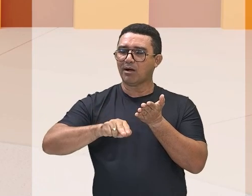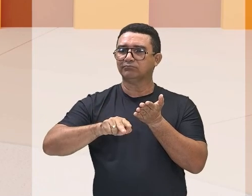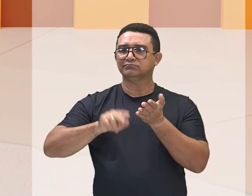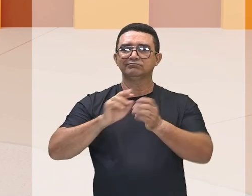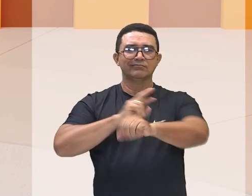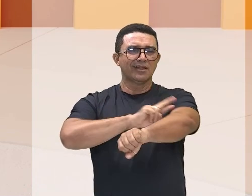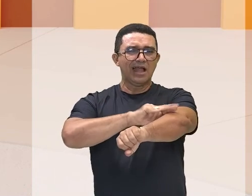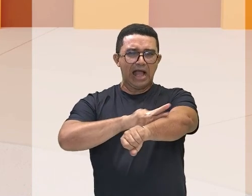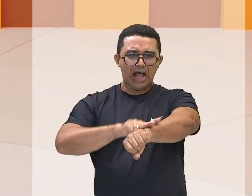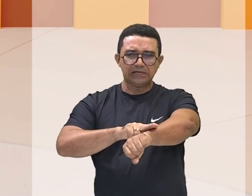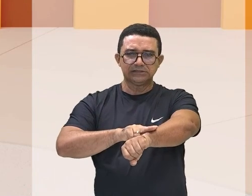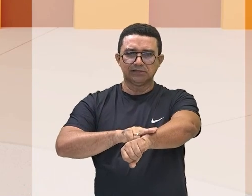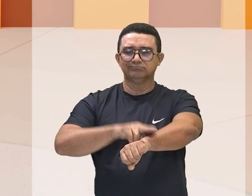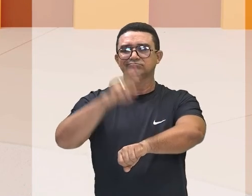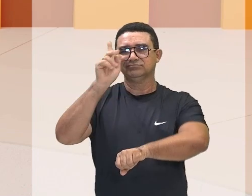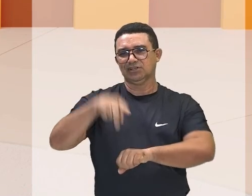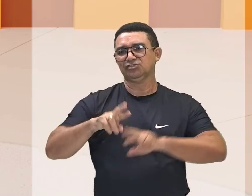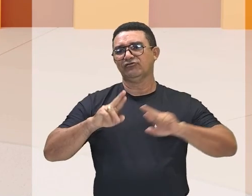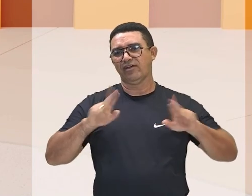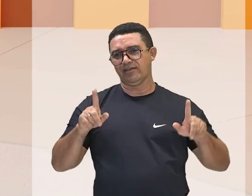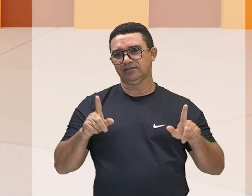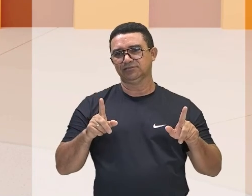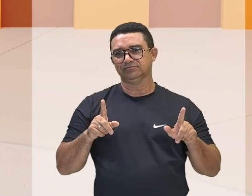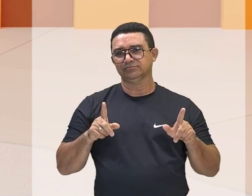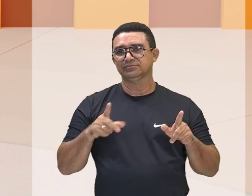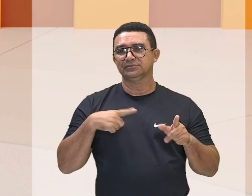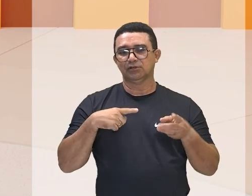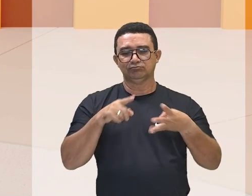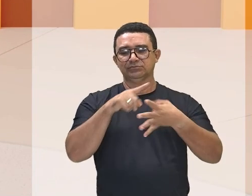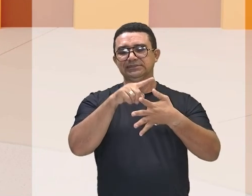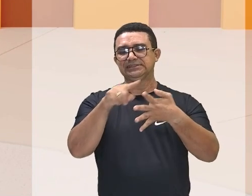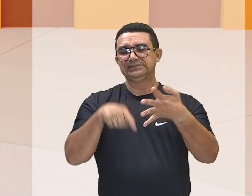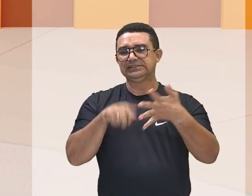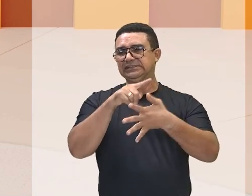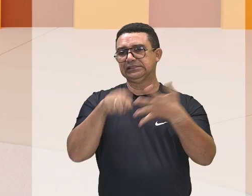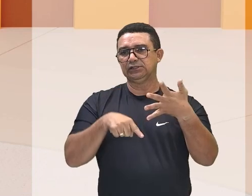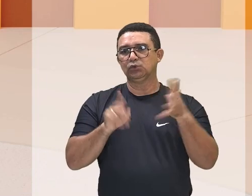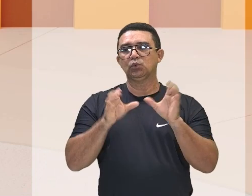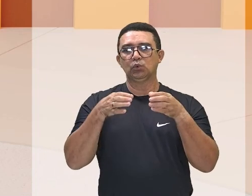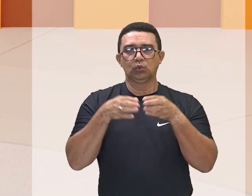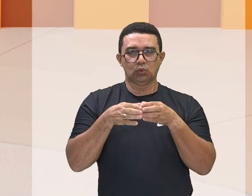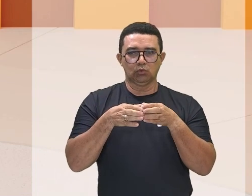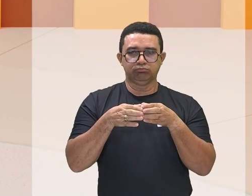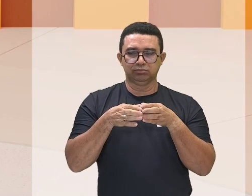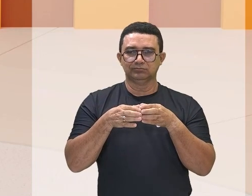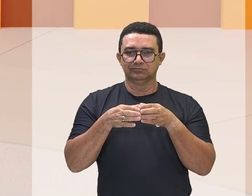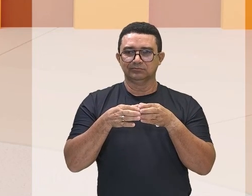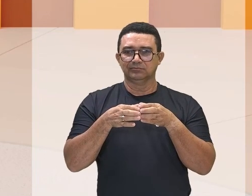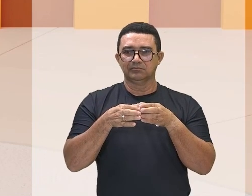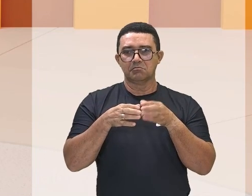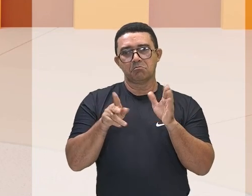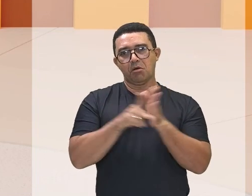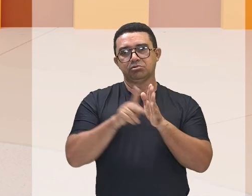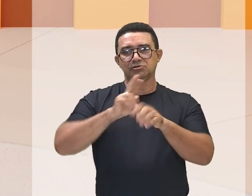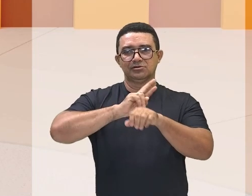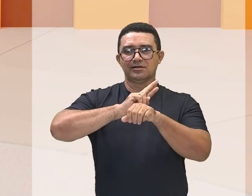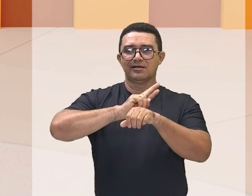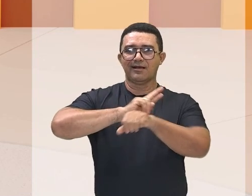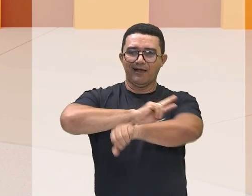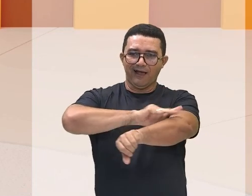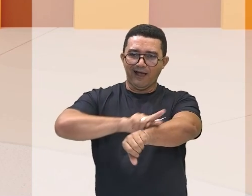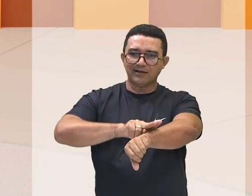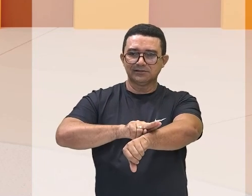reduzir a nossa população a apenas 5 categorias é pouquíssimo frente à rica história que nós temos